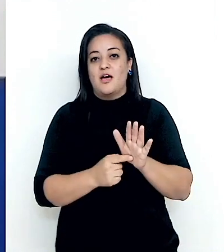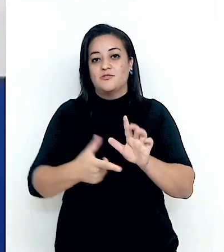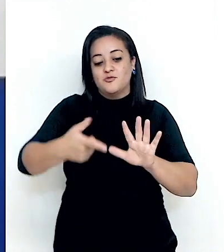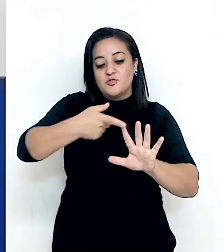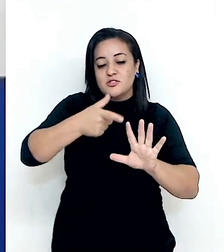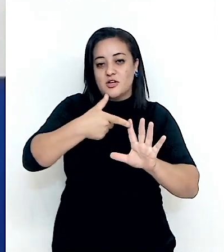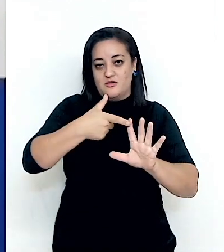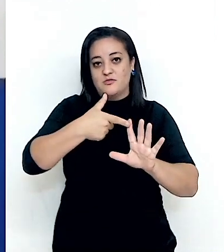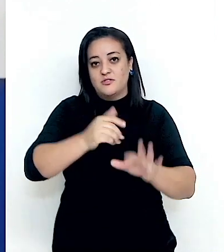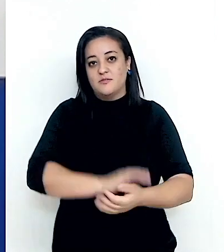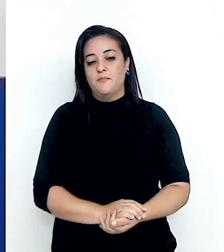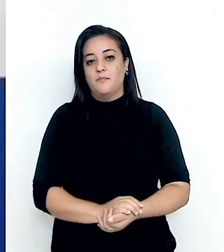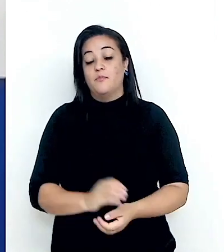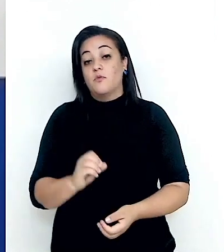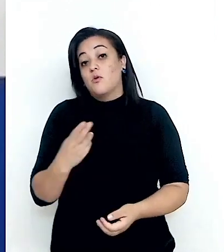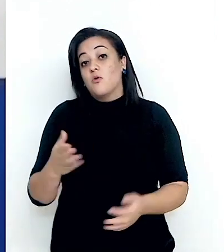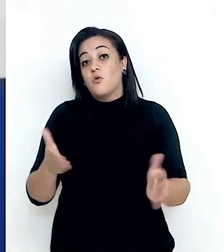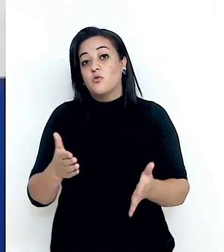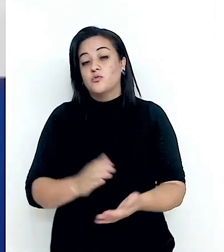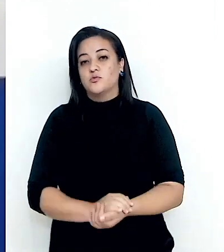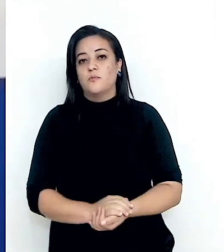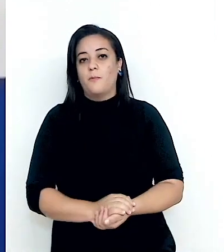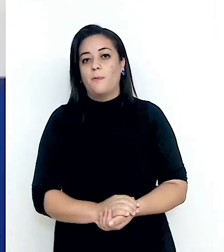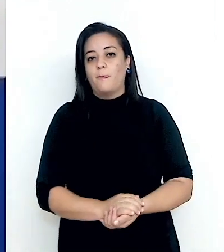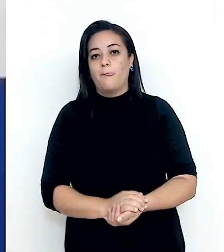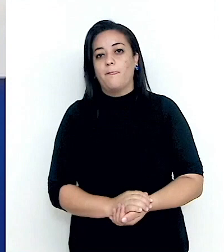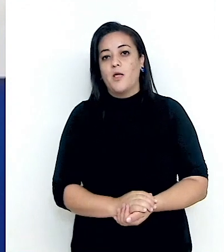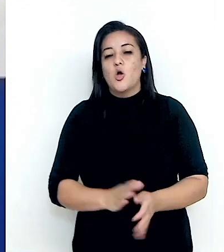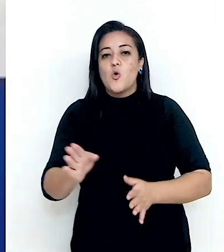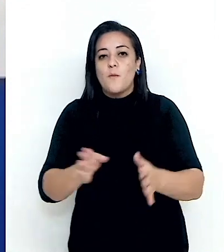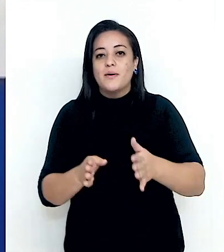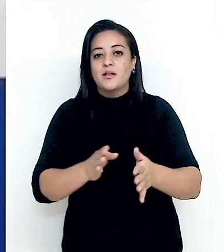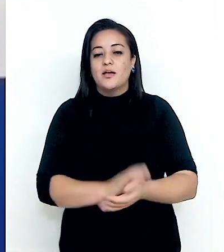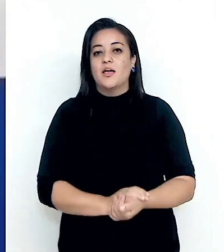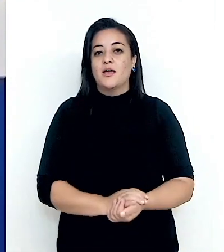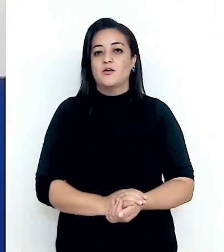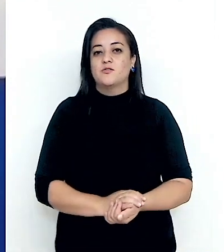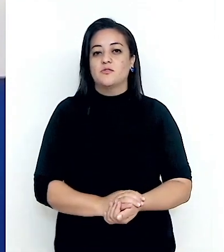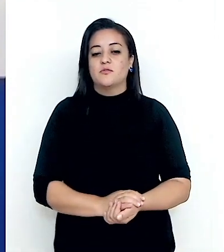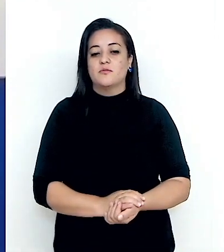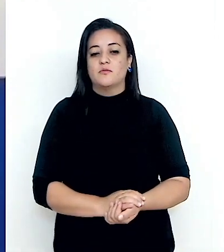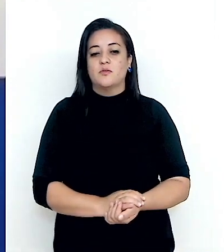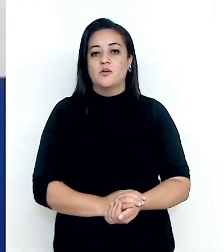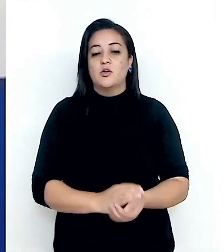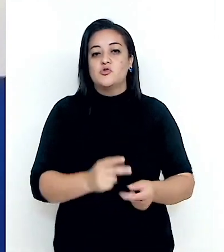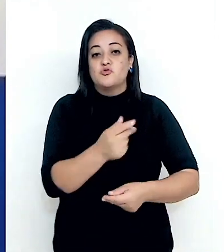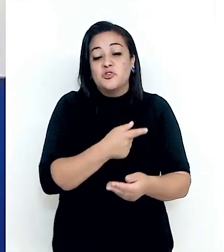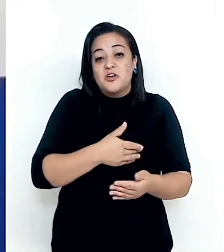indicadores. Ou seja, a era Friedman, né? Aquela era do Milton Friedman, de olha, o dinheiro